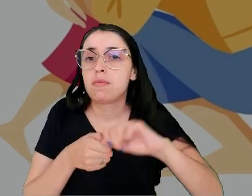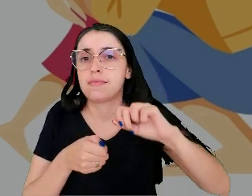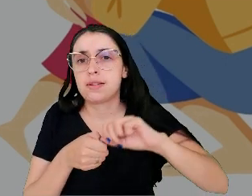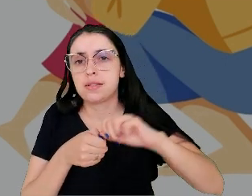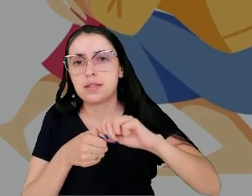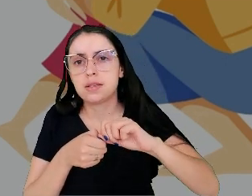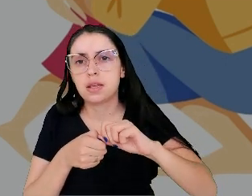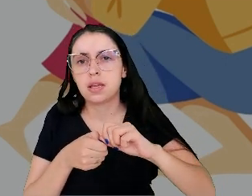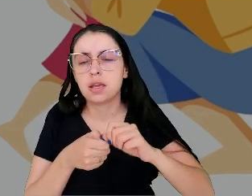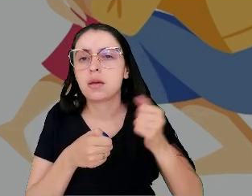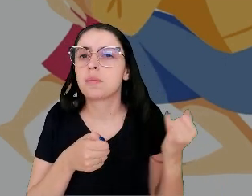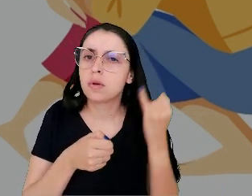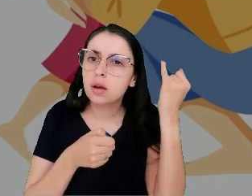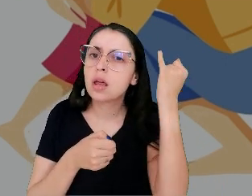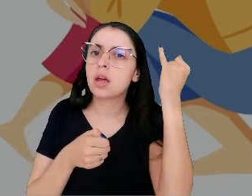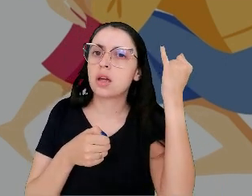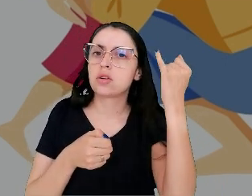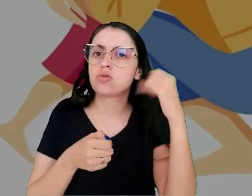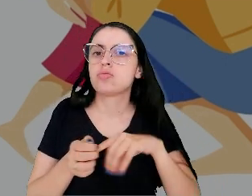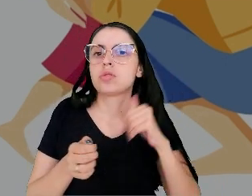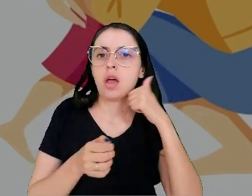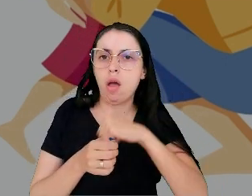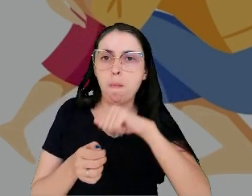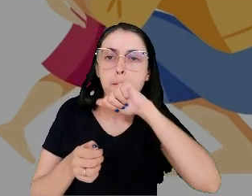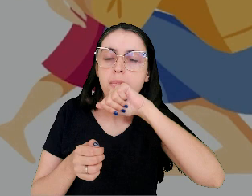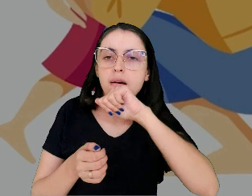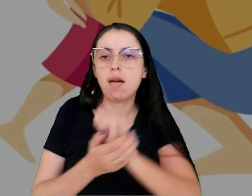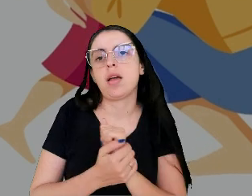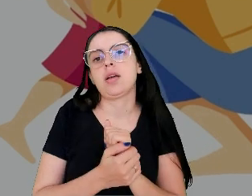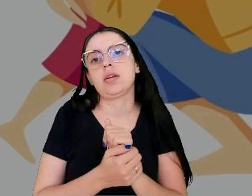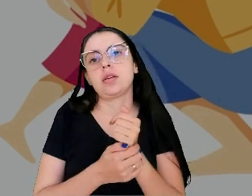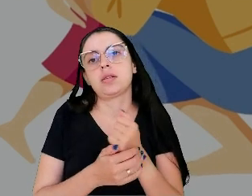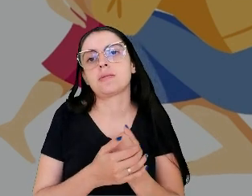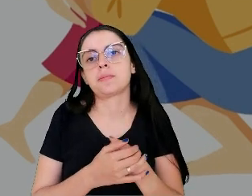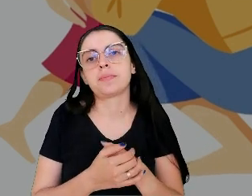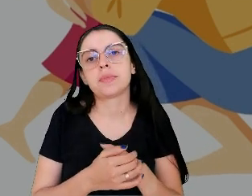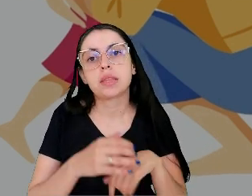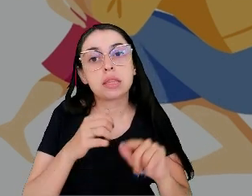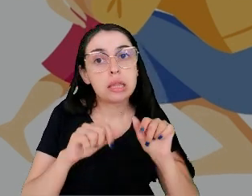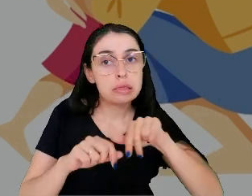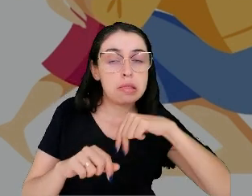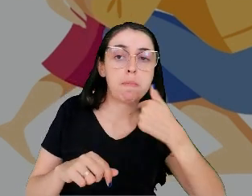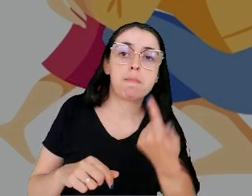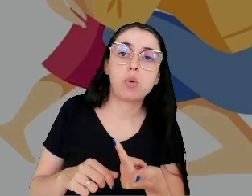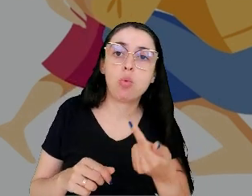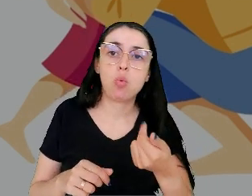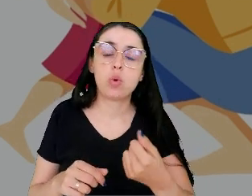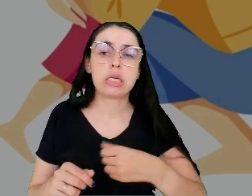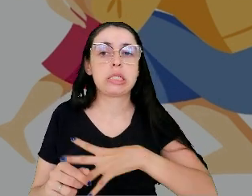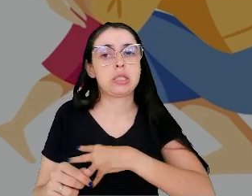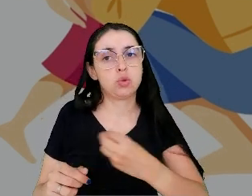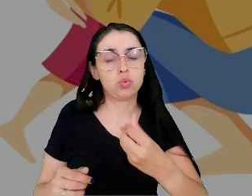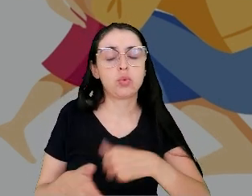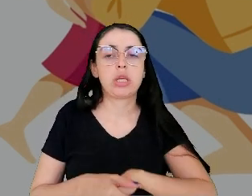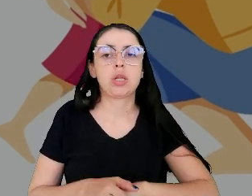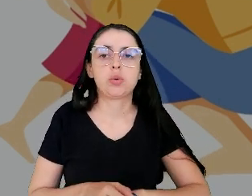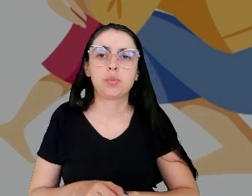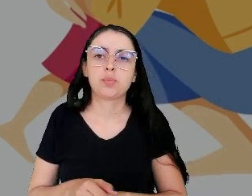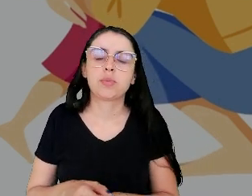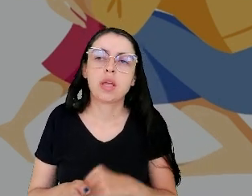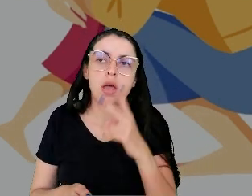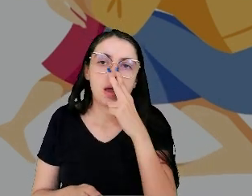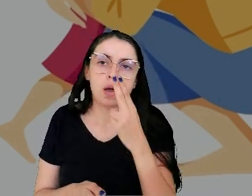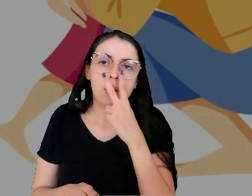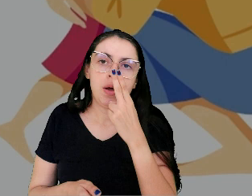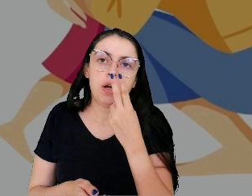privilegia a mãe ao invés da criança, mas nesse caso vocês vão ver o desfecho, um desfecho feliz. Então eu